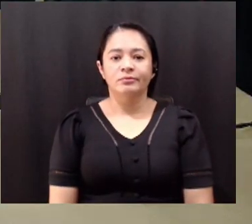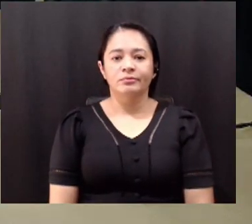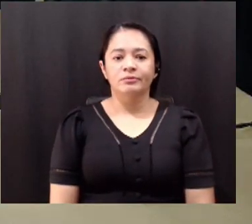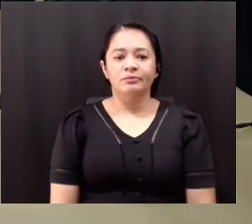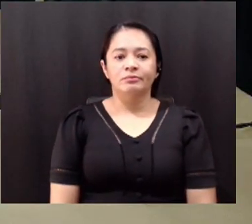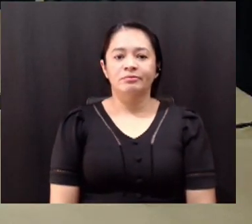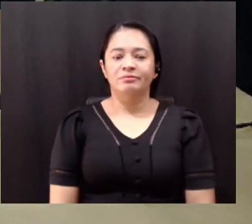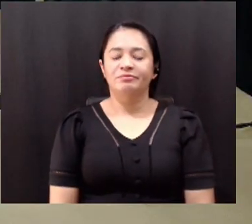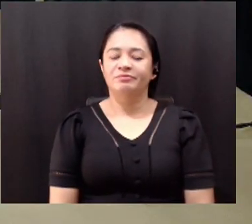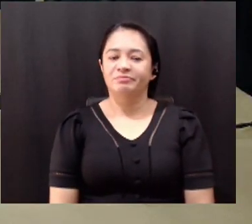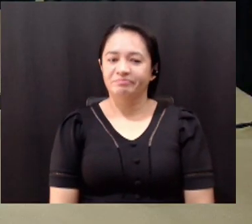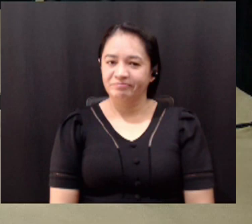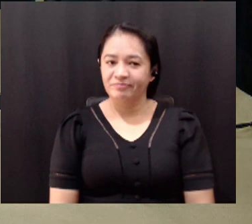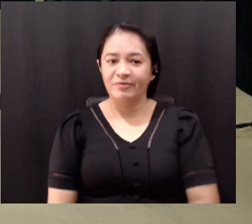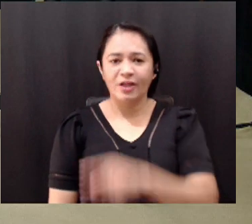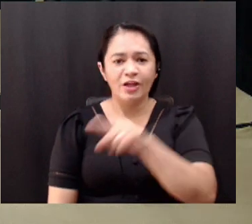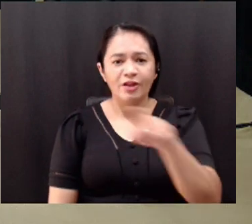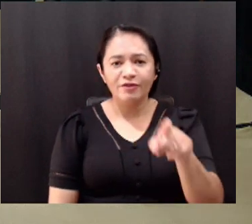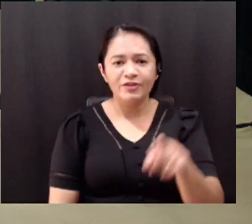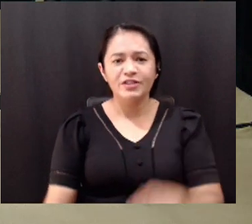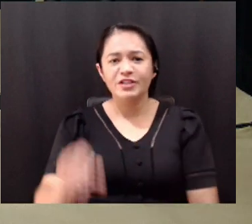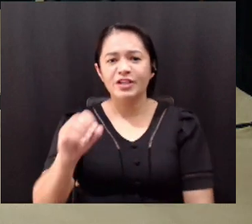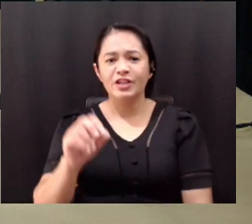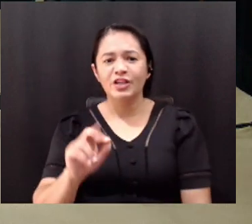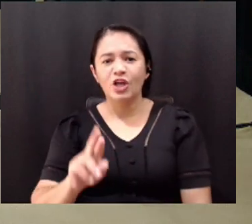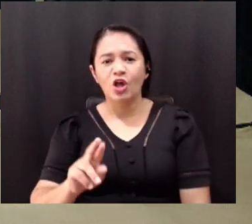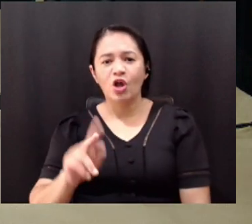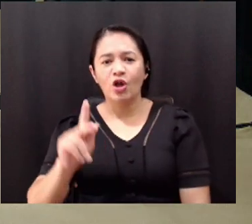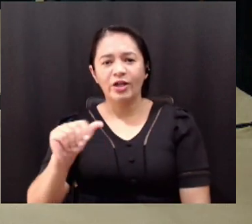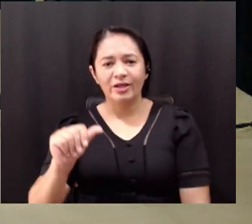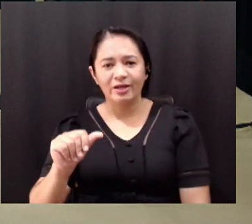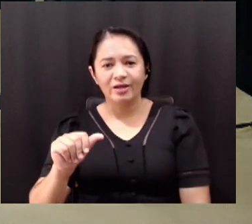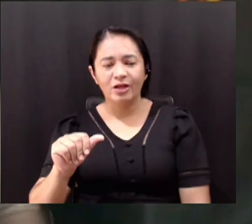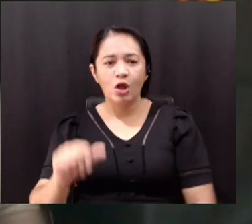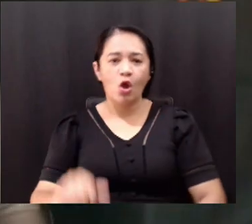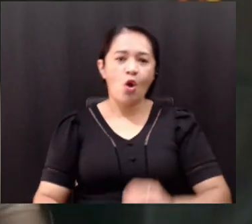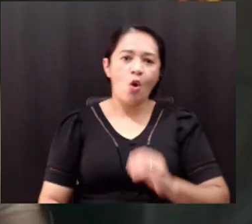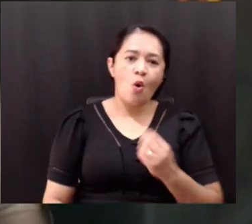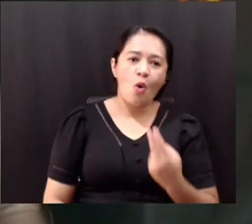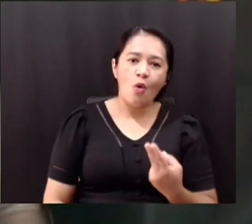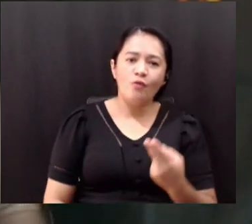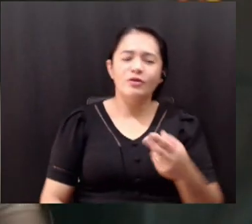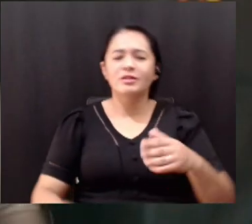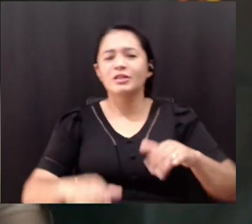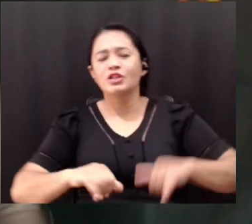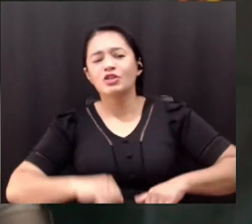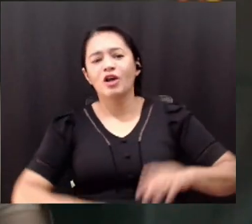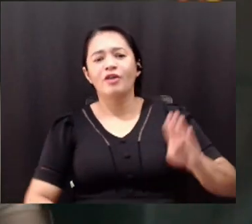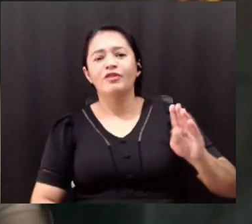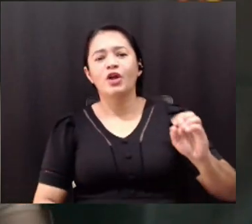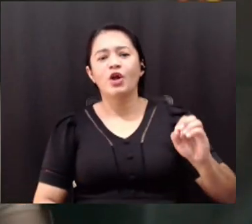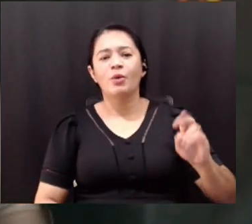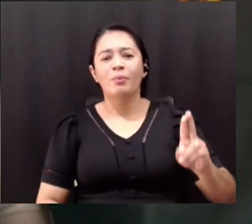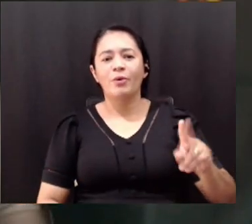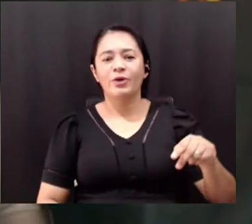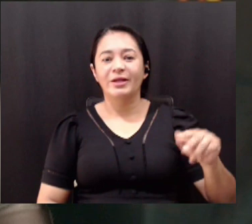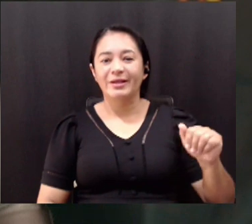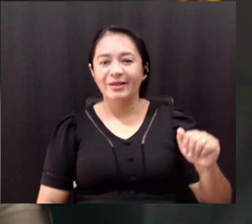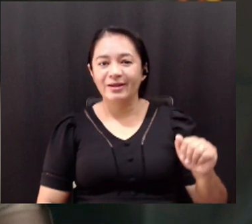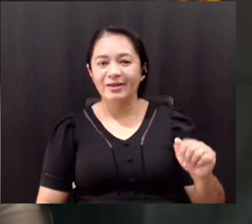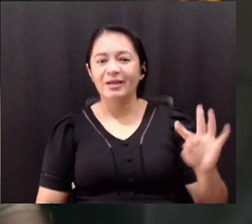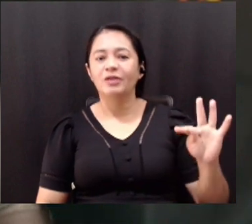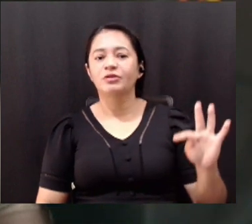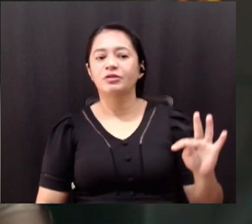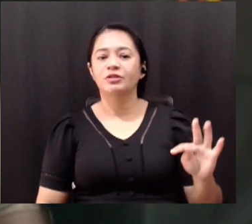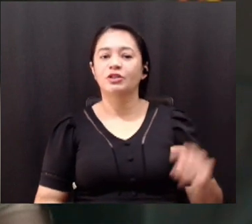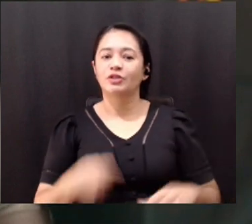E você, é workaholic ou você tá sofrendo burnout aí, hein? A gente dá risada, mas o negócio é muito sério, né? Muito